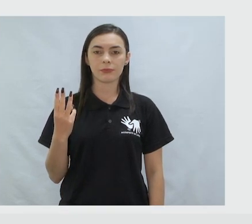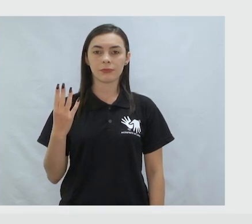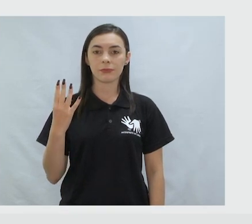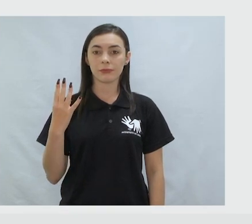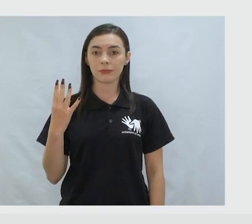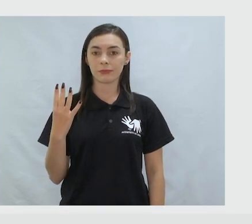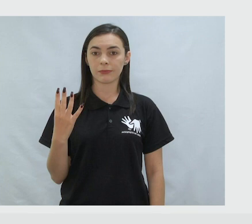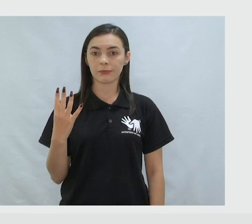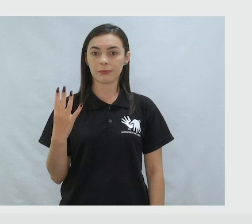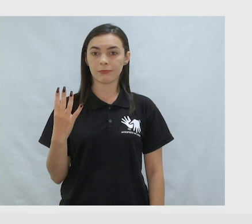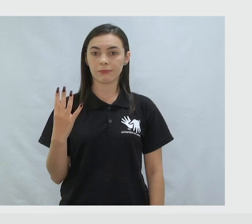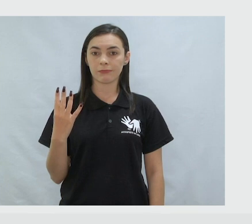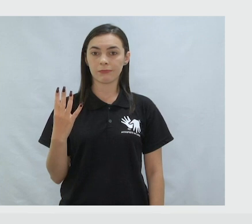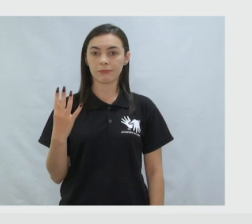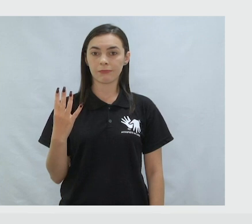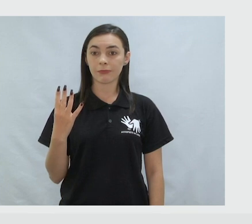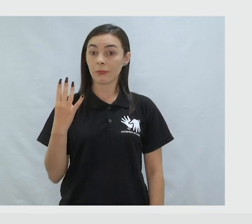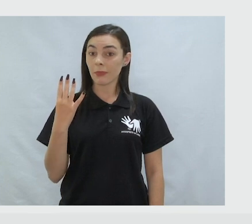três,